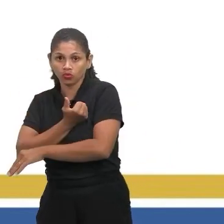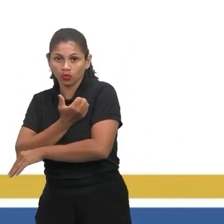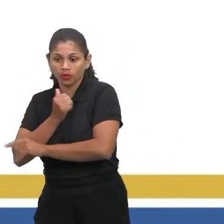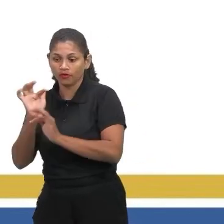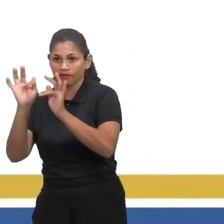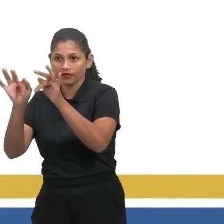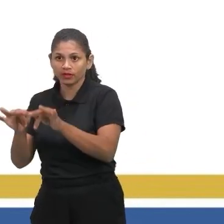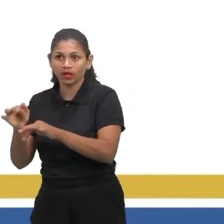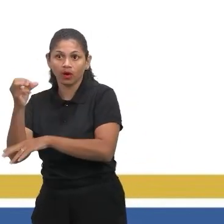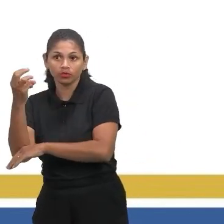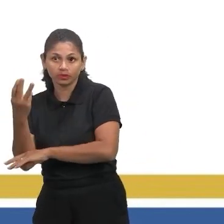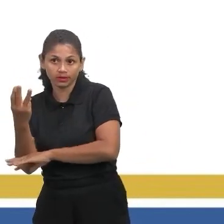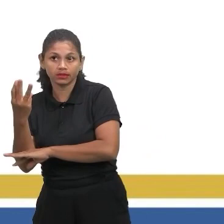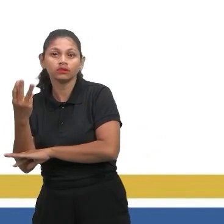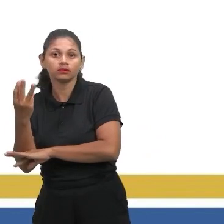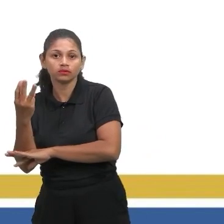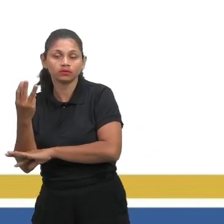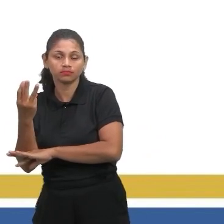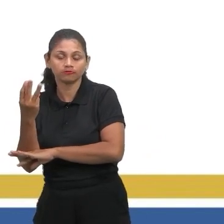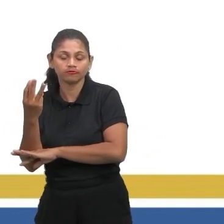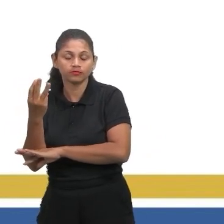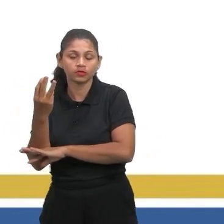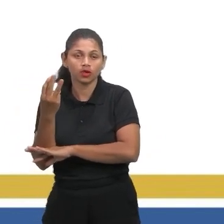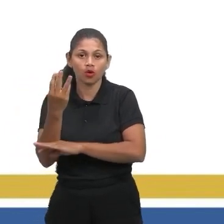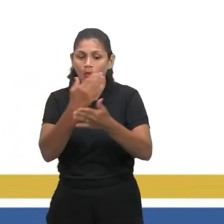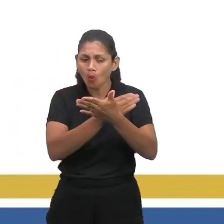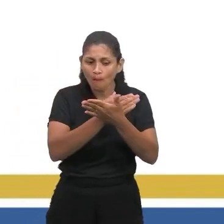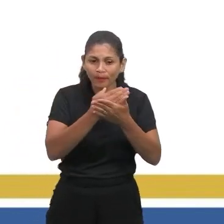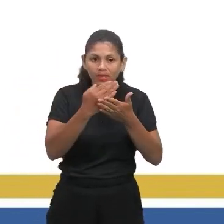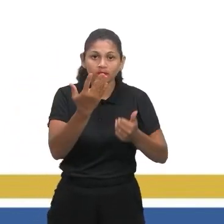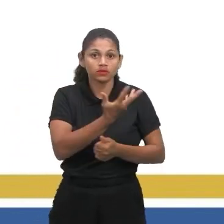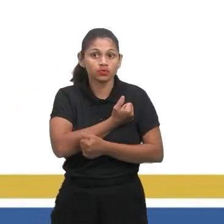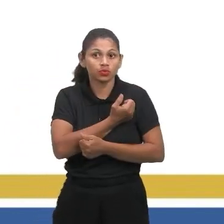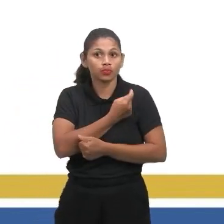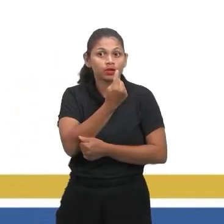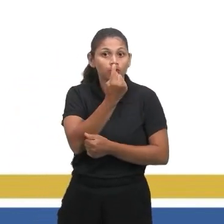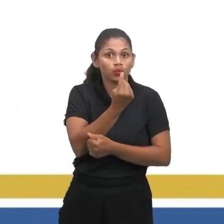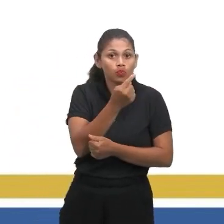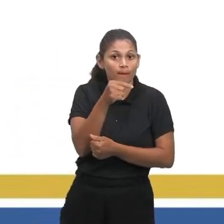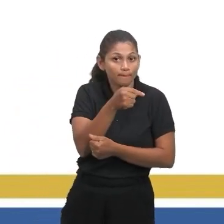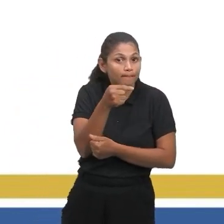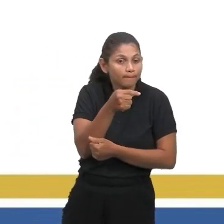inicial. A posição inicial é -1 e a final é 3. Logo, o deslocamento foi quanto?